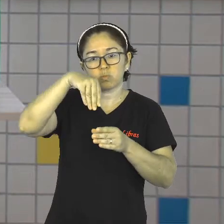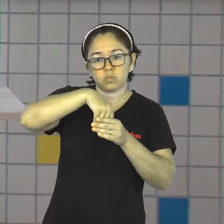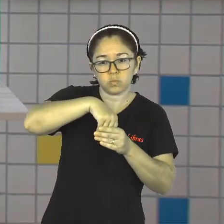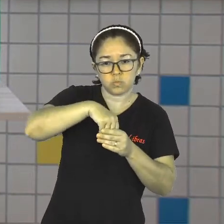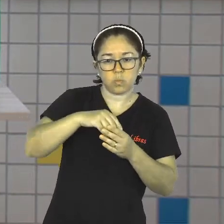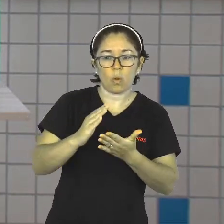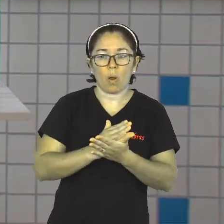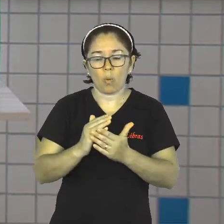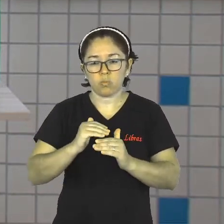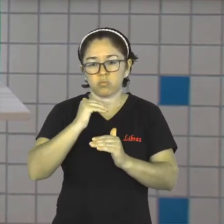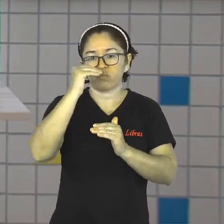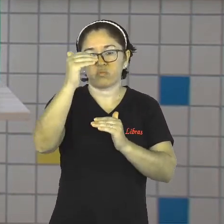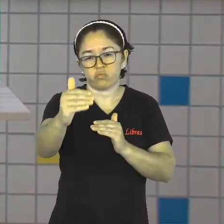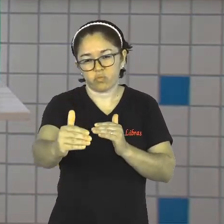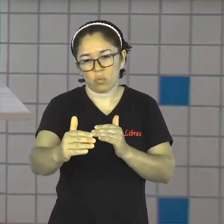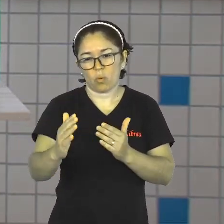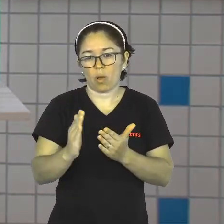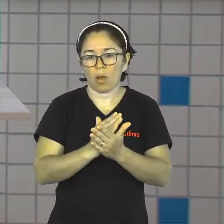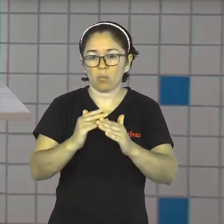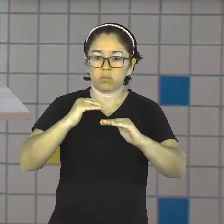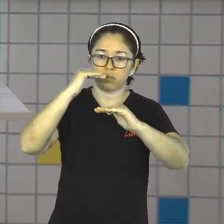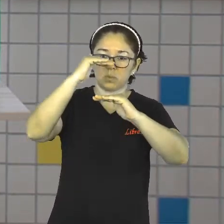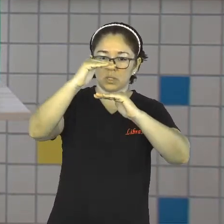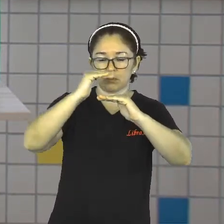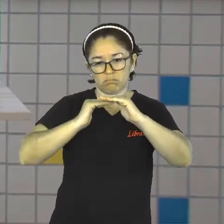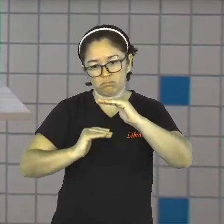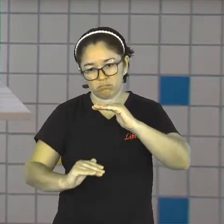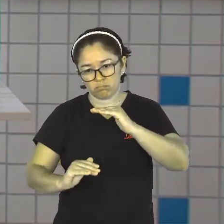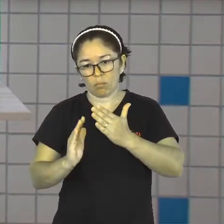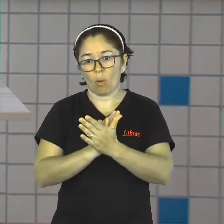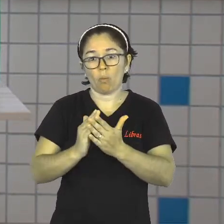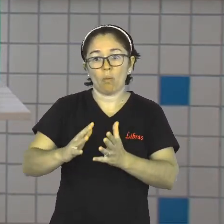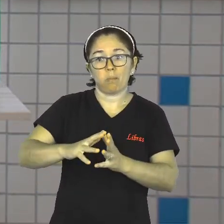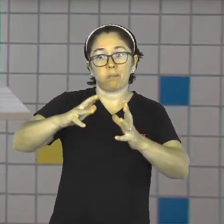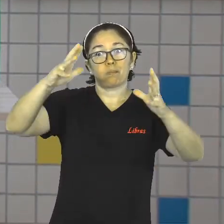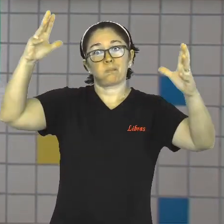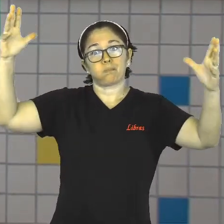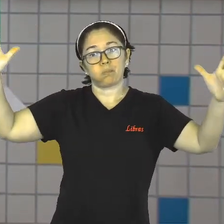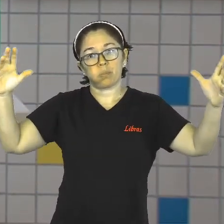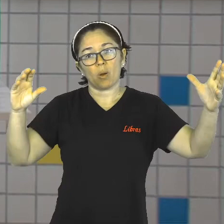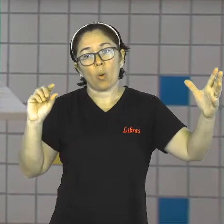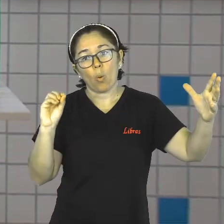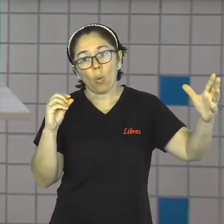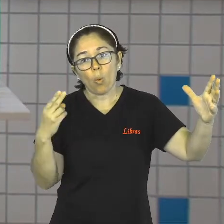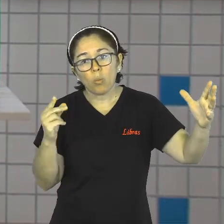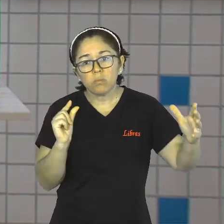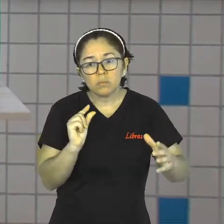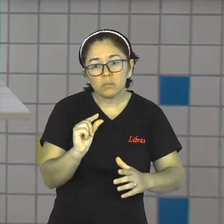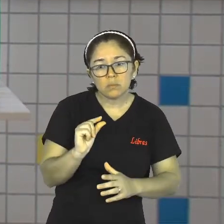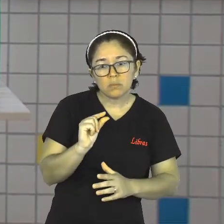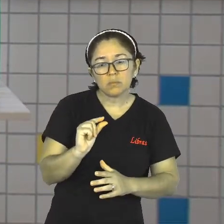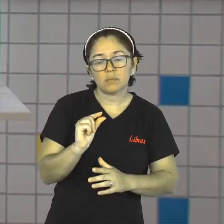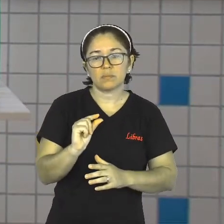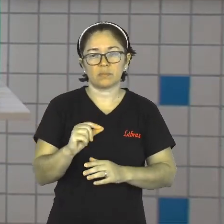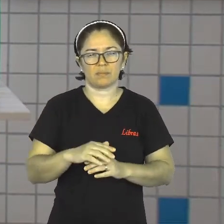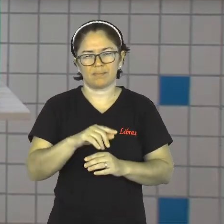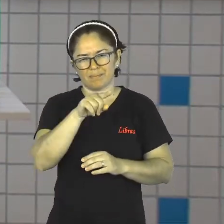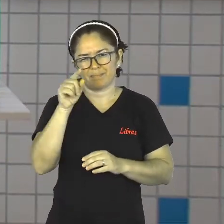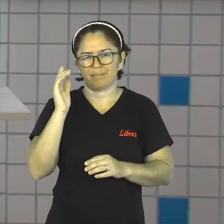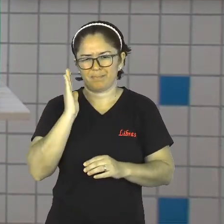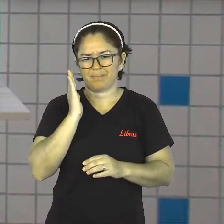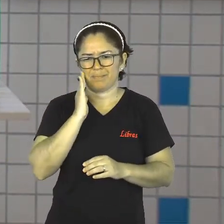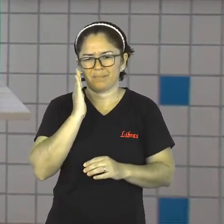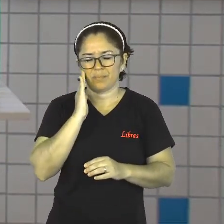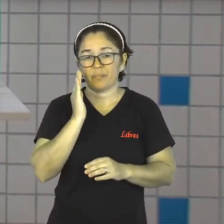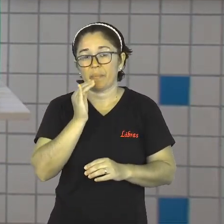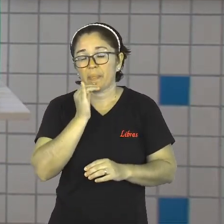em cima e embaixo, grandes e pequenas. E vocês sabiam que depende do